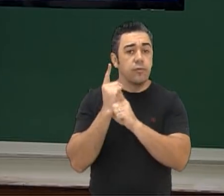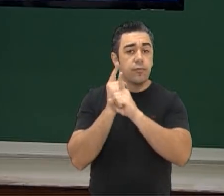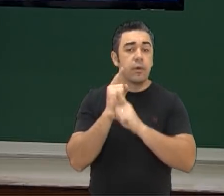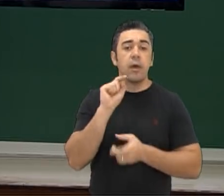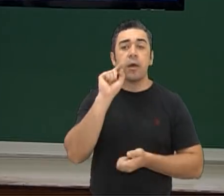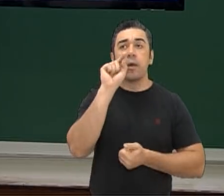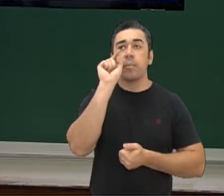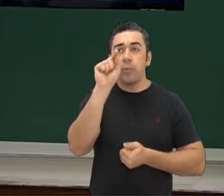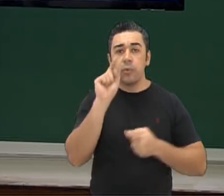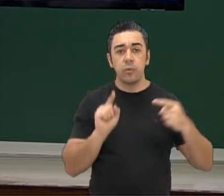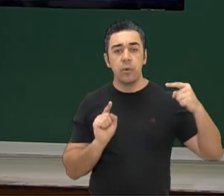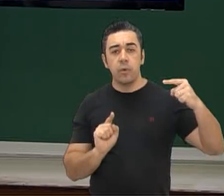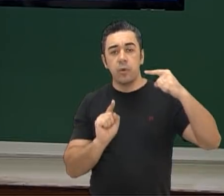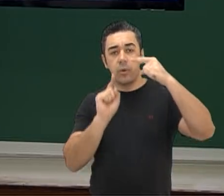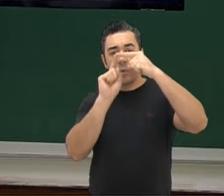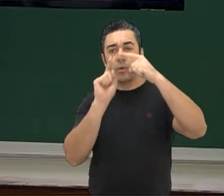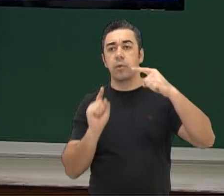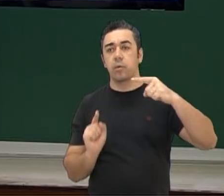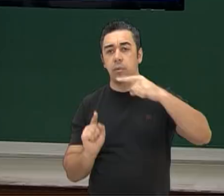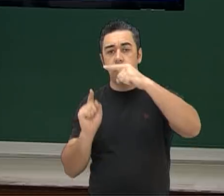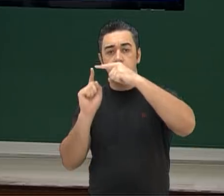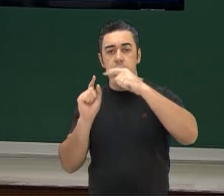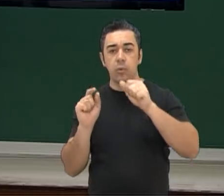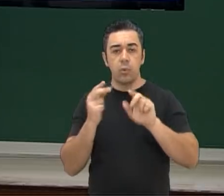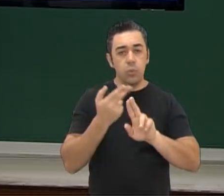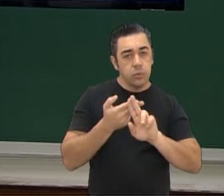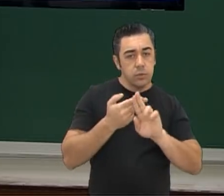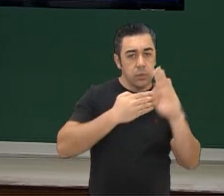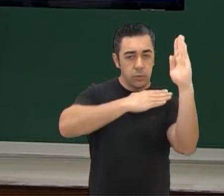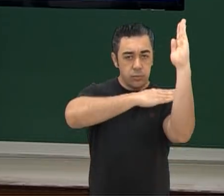os pontos utilizando aí o plano cartesiano.